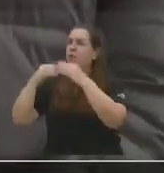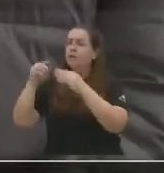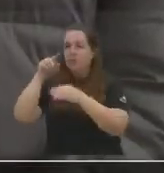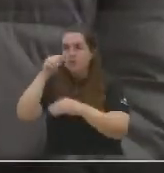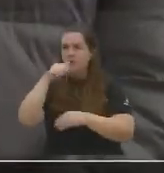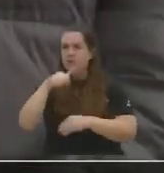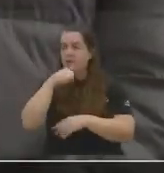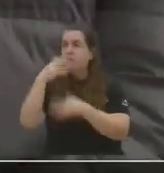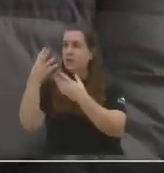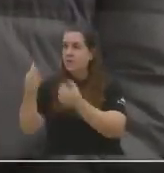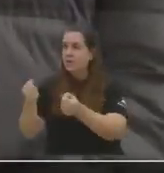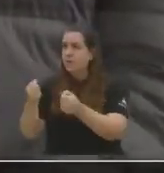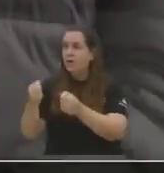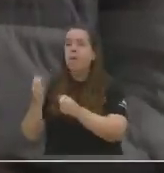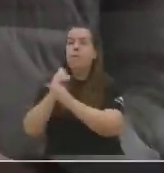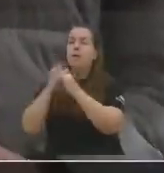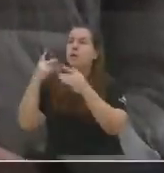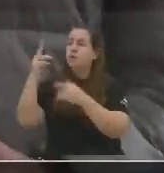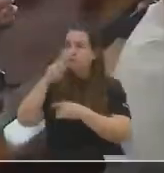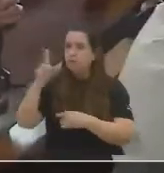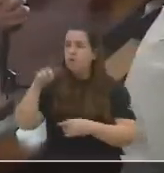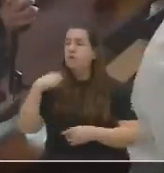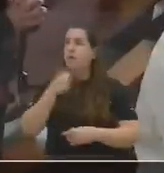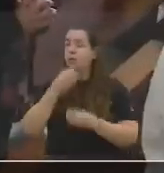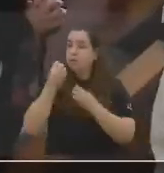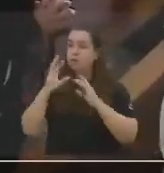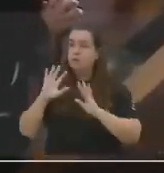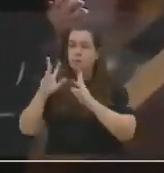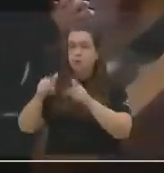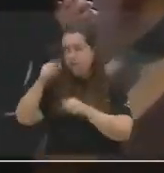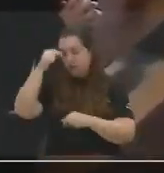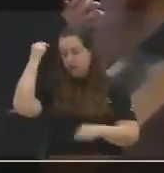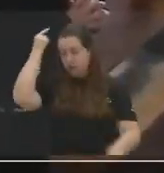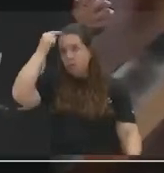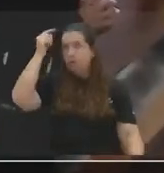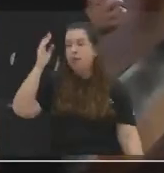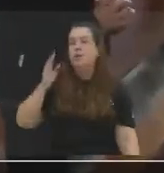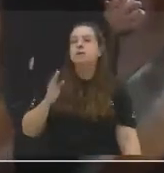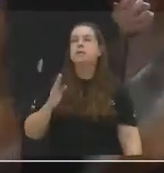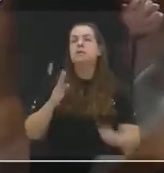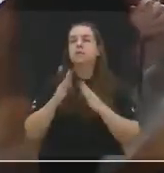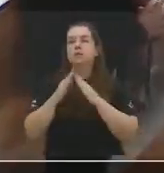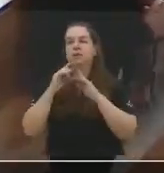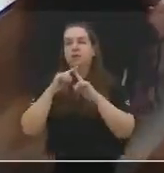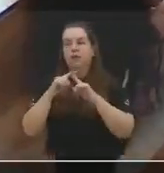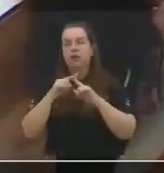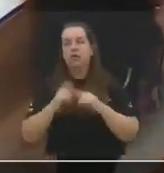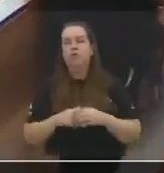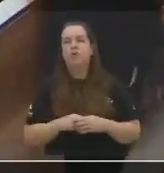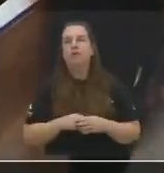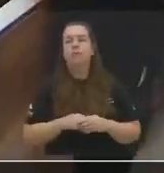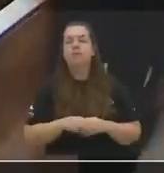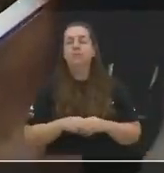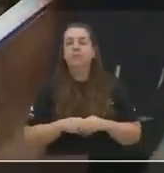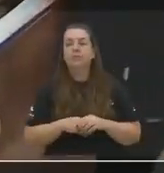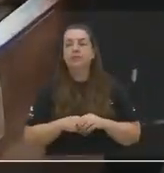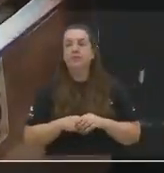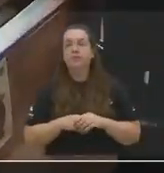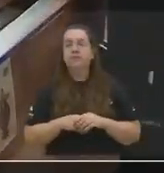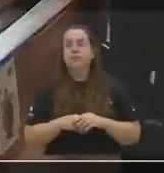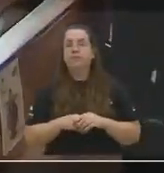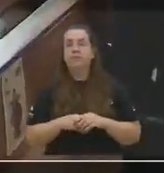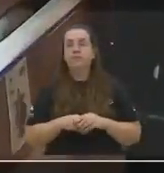por tuas mãos este sacrifício, para a glória do seu nome, para nosso bem e de toda a